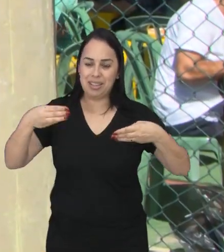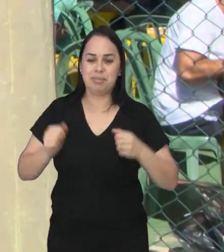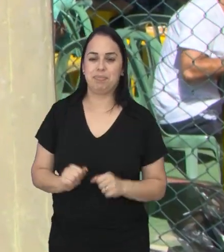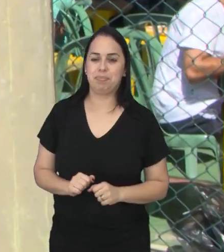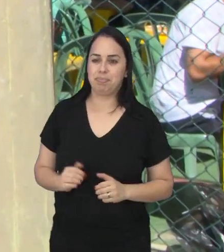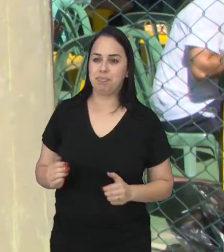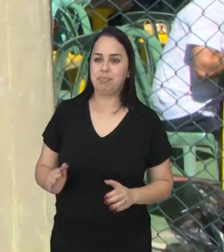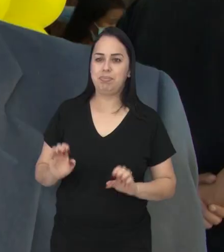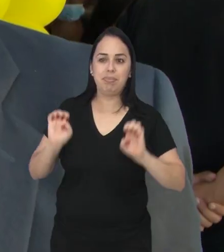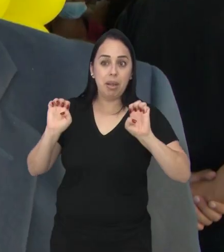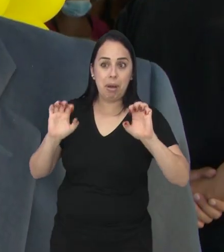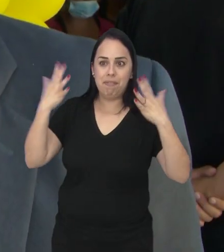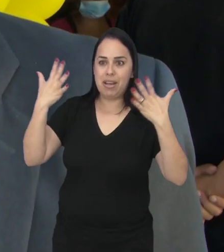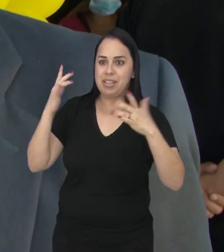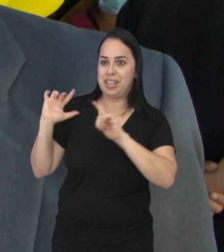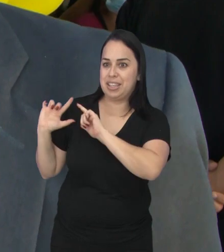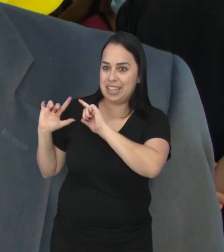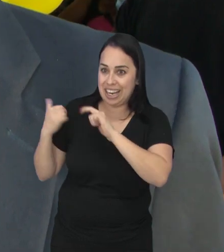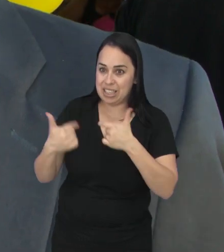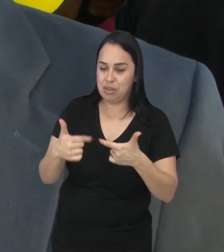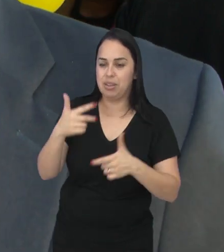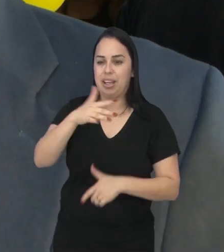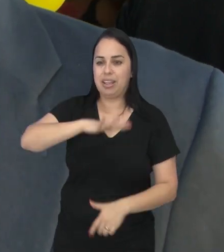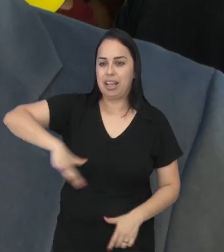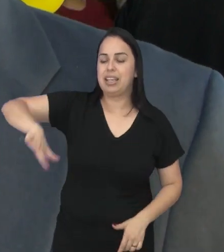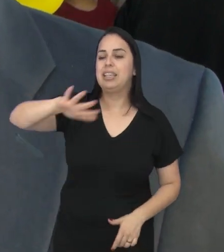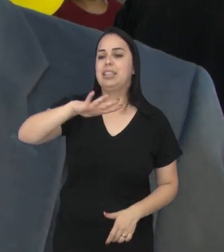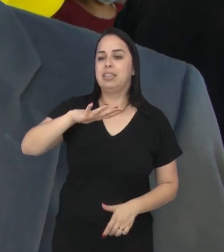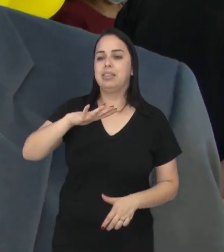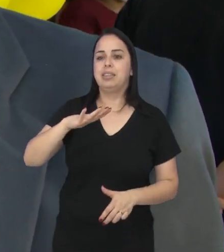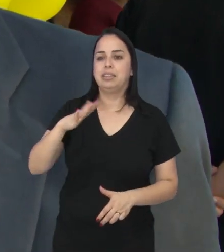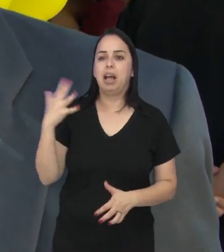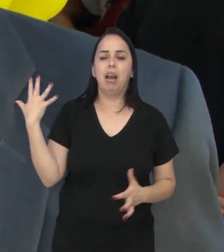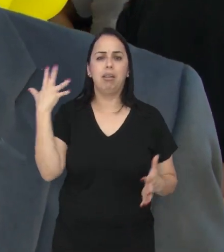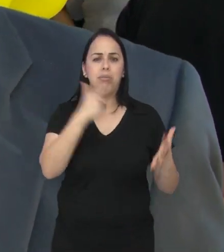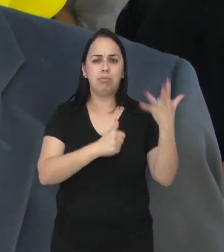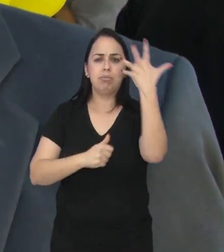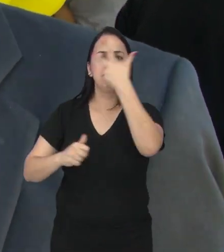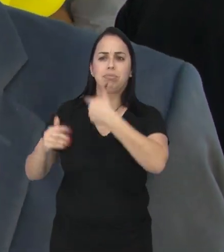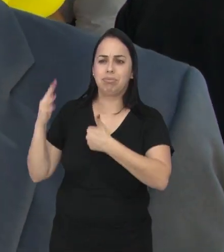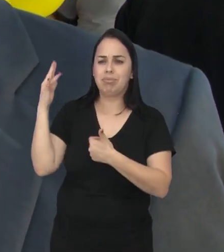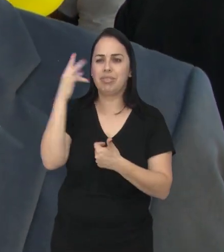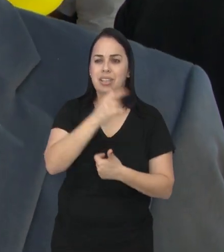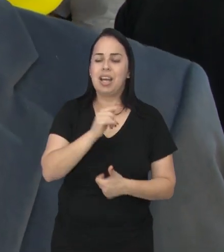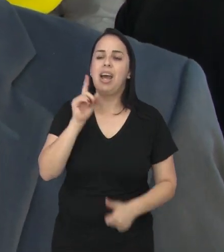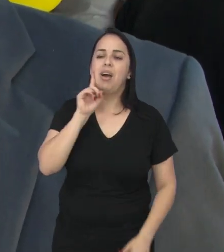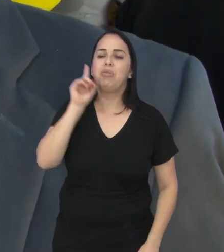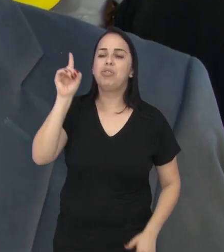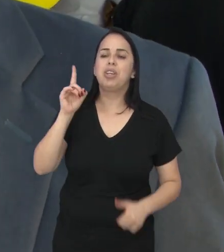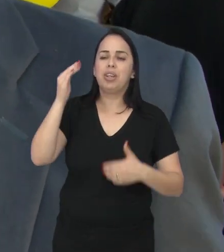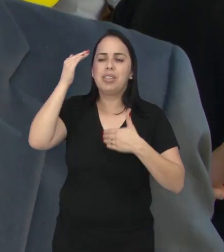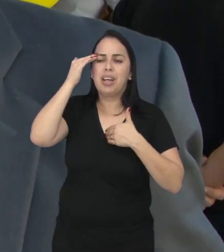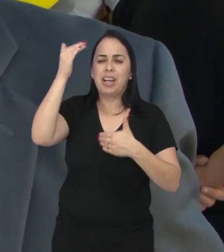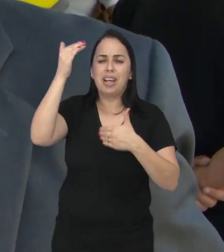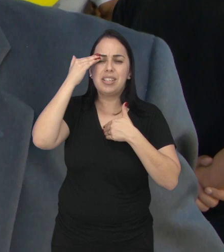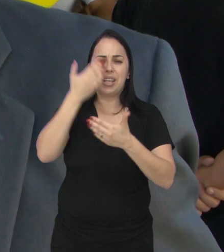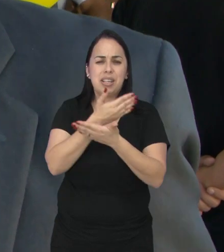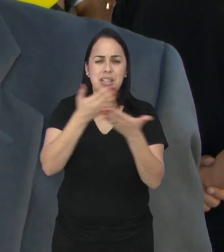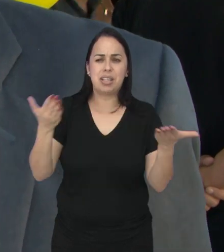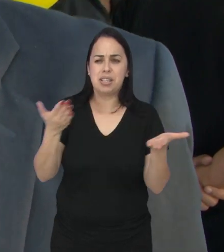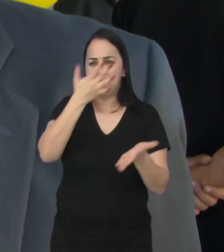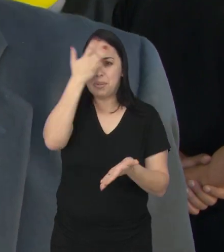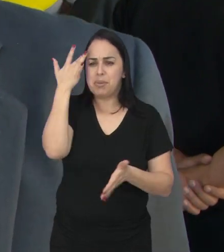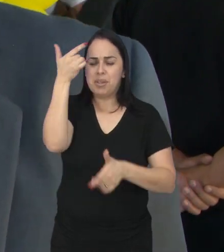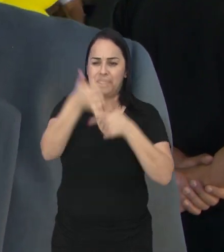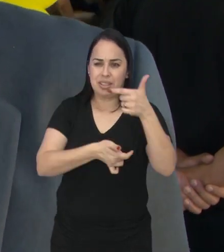o pratinho de macarrão é uma das festas mais tradicionais que nós temos aqui da região tá muito bonita é um dia que nós temos que